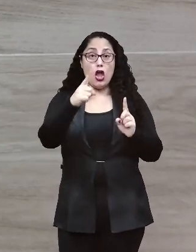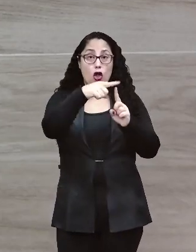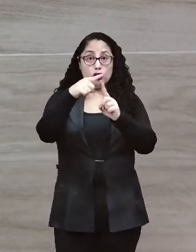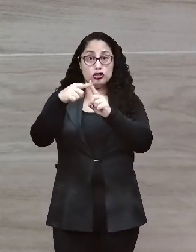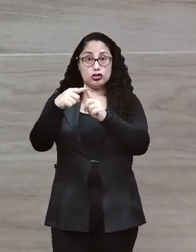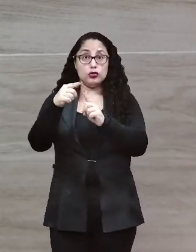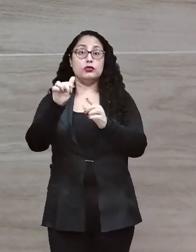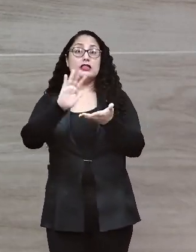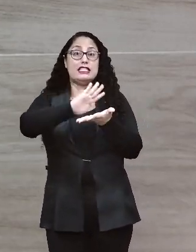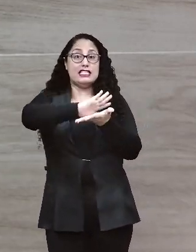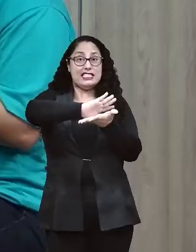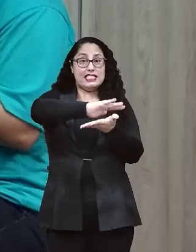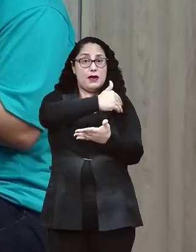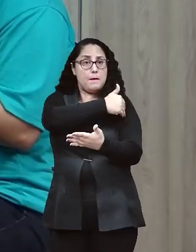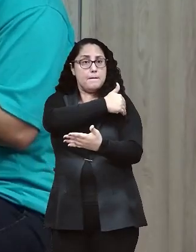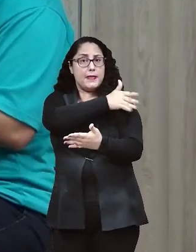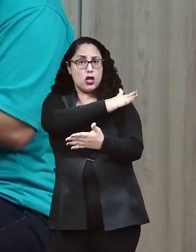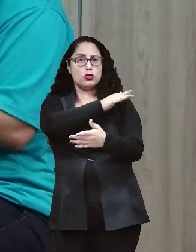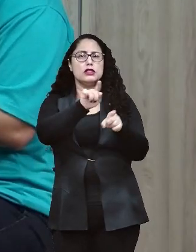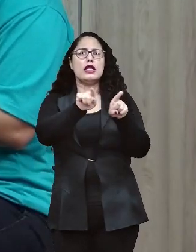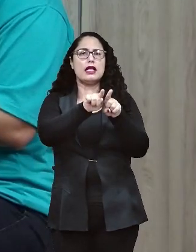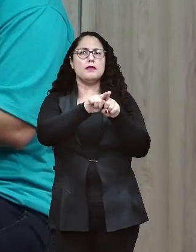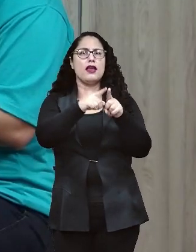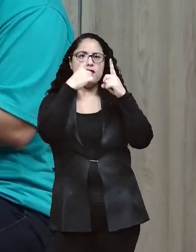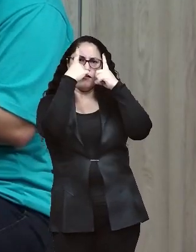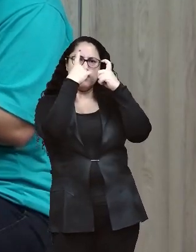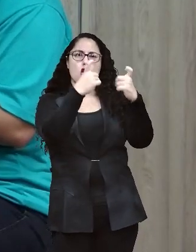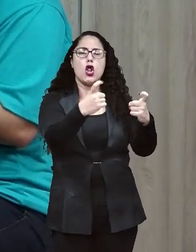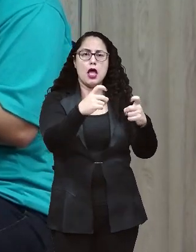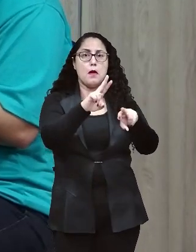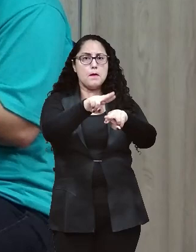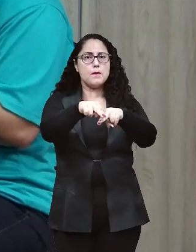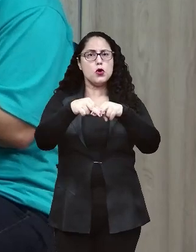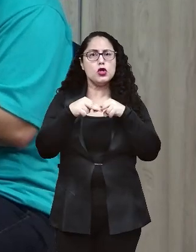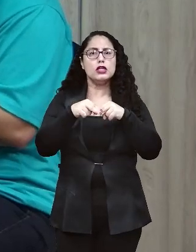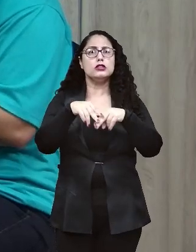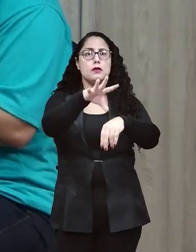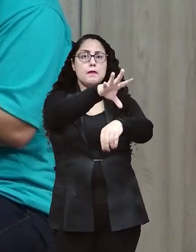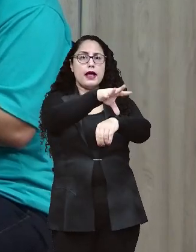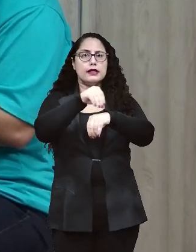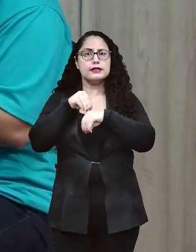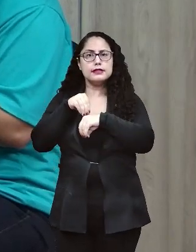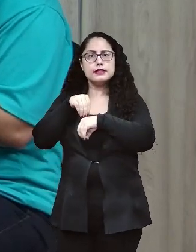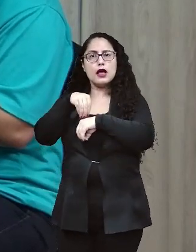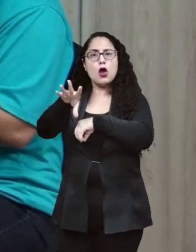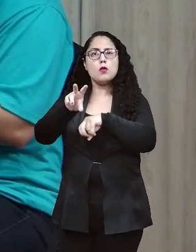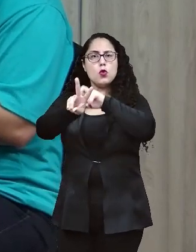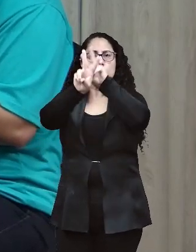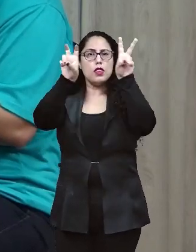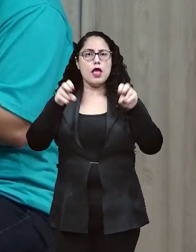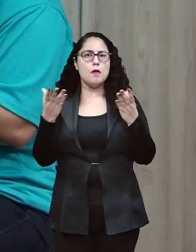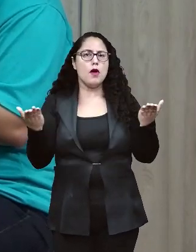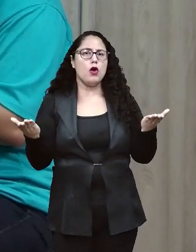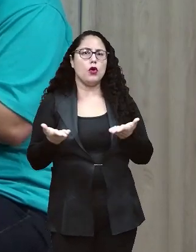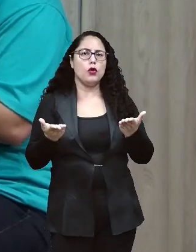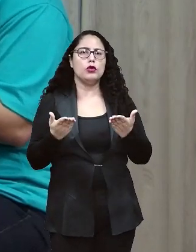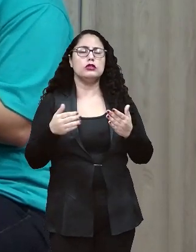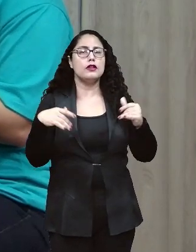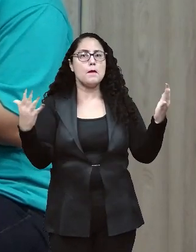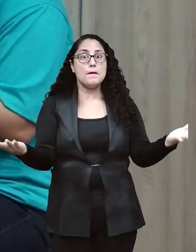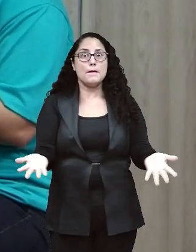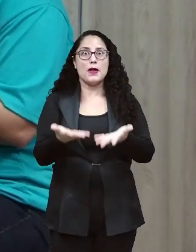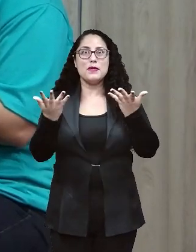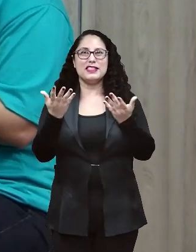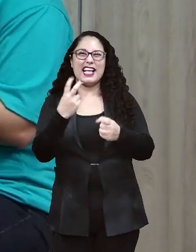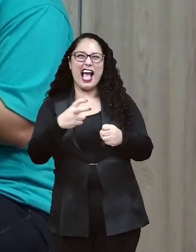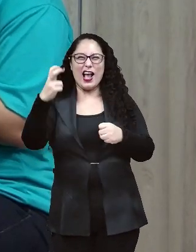de preconceito que também podemos até considerar violência, né? Por isso que trouxemos esse tema para cá hoje, porque a gente está promovendo